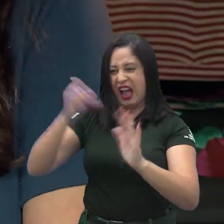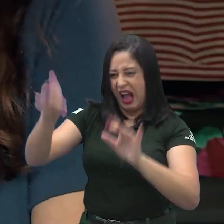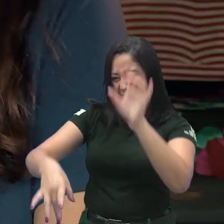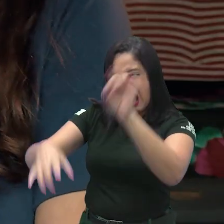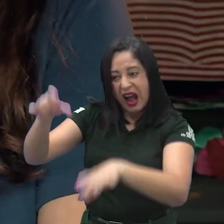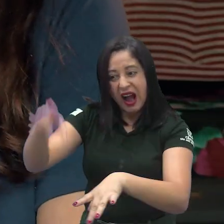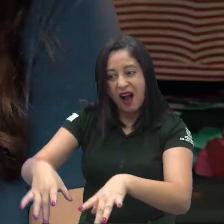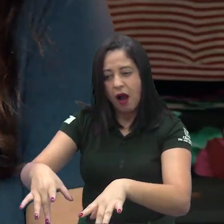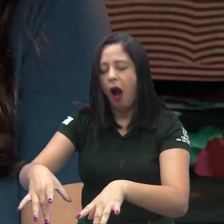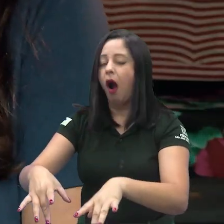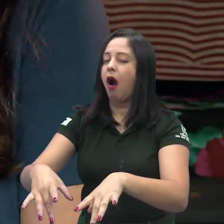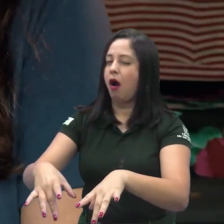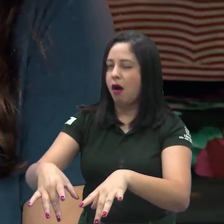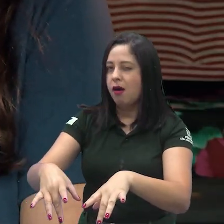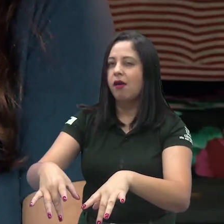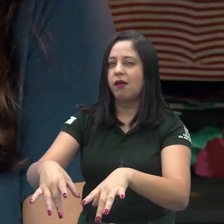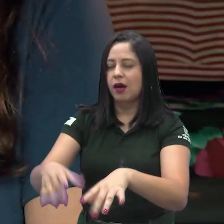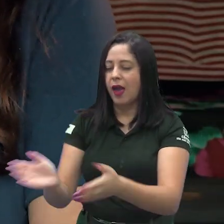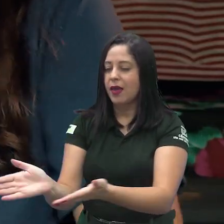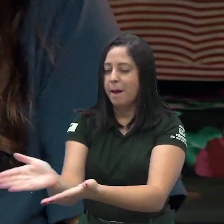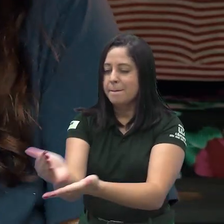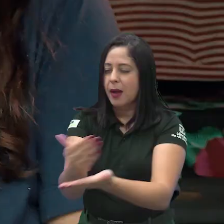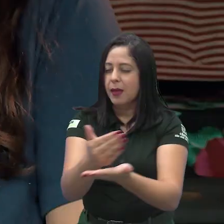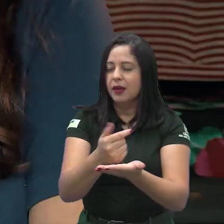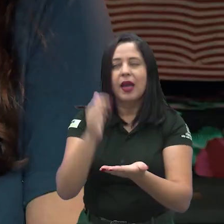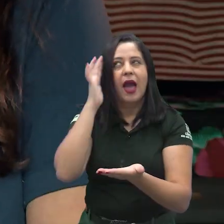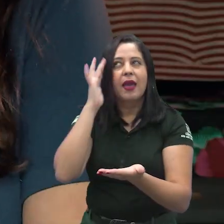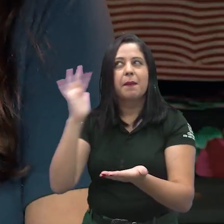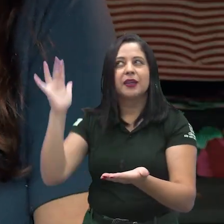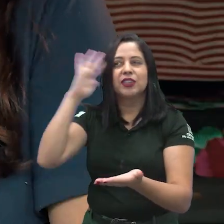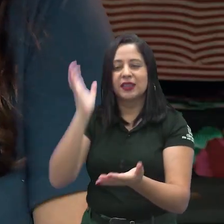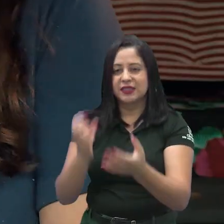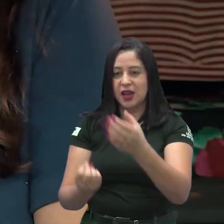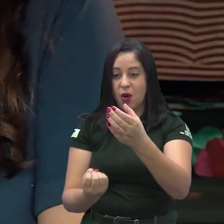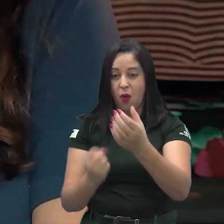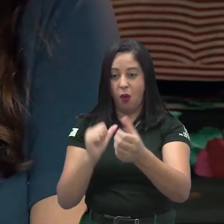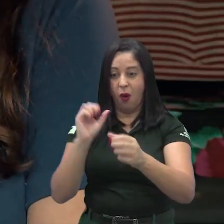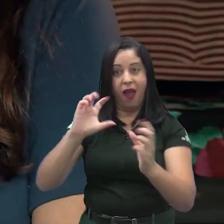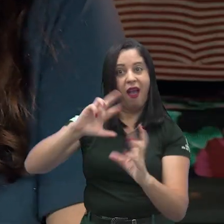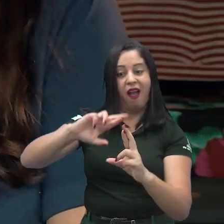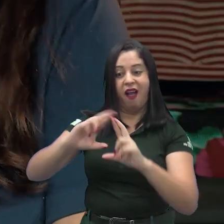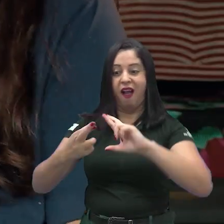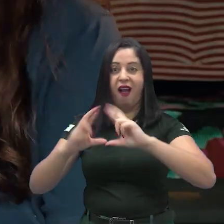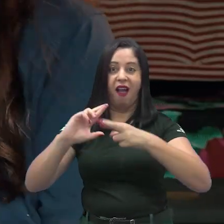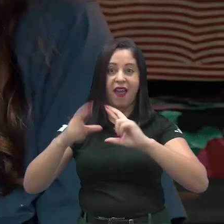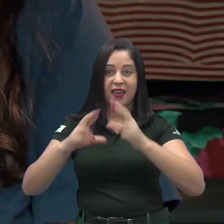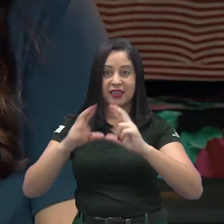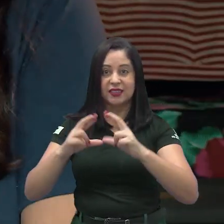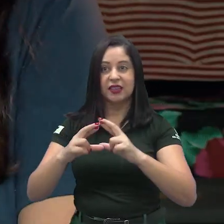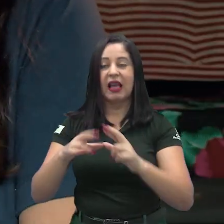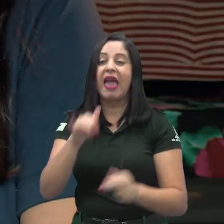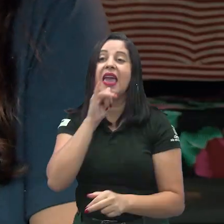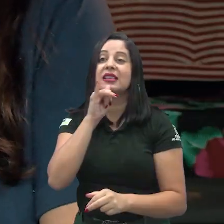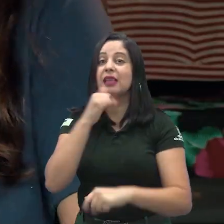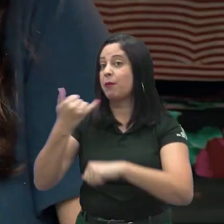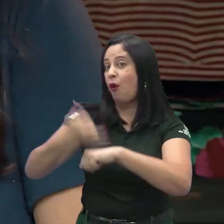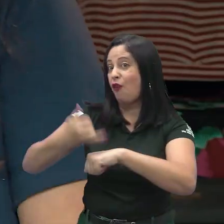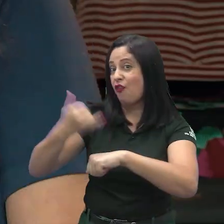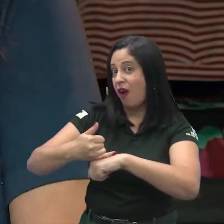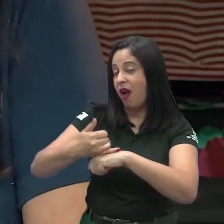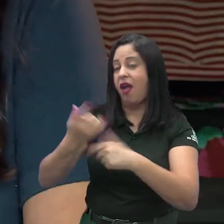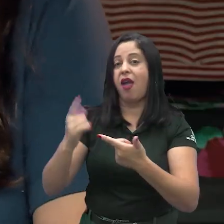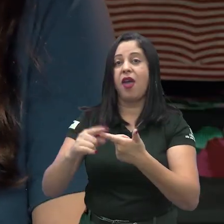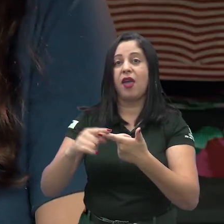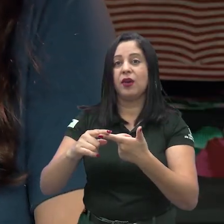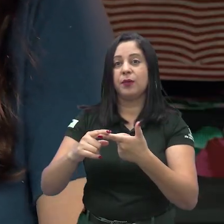jogar no lixo, tudo você acaba tendo imaginação, você vai reaproveitando. Assim como você vai reaproveitando uma